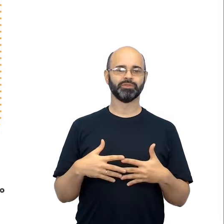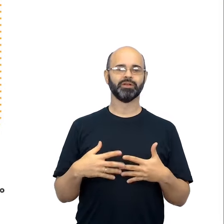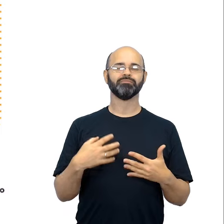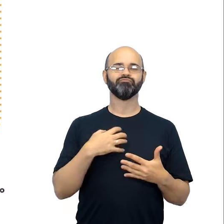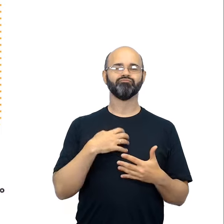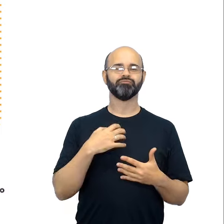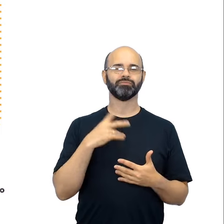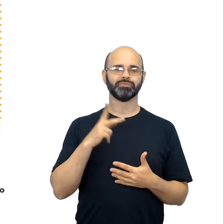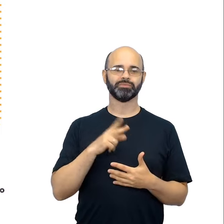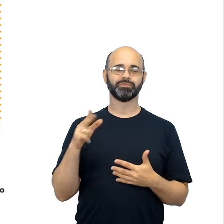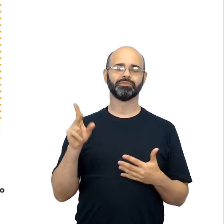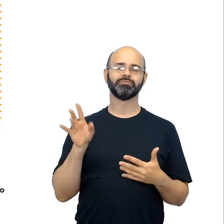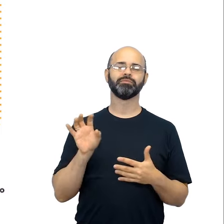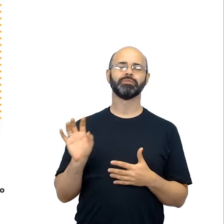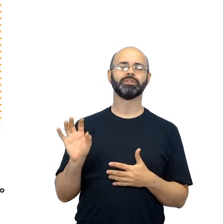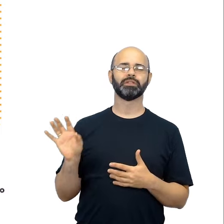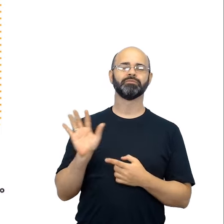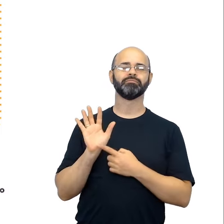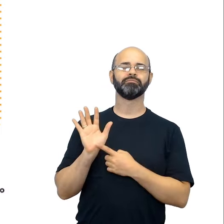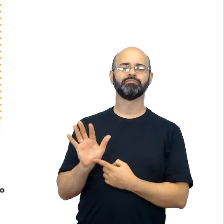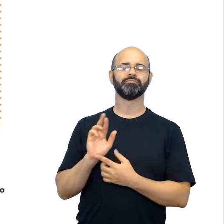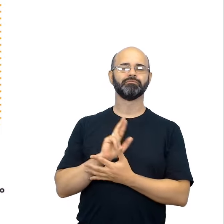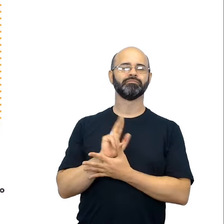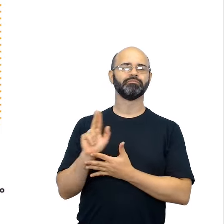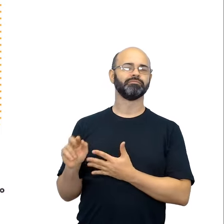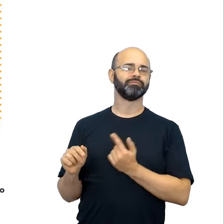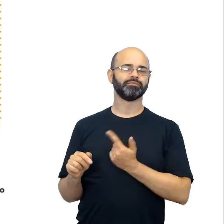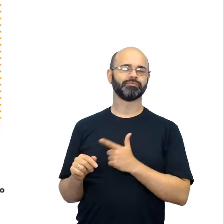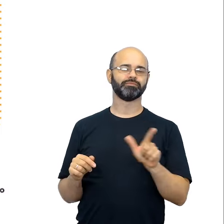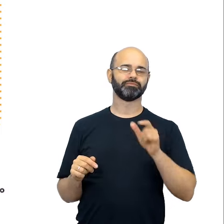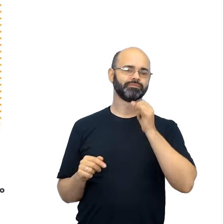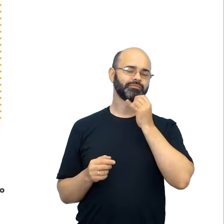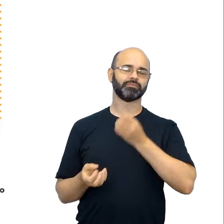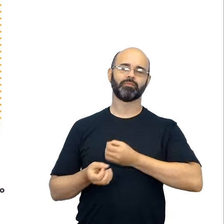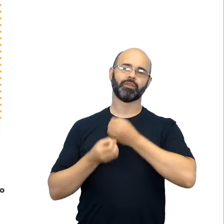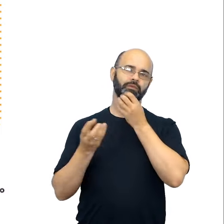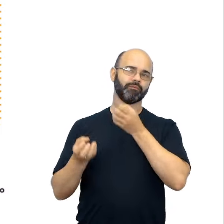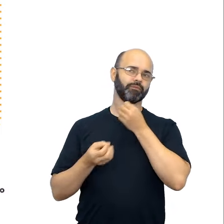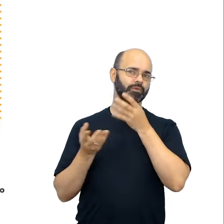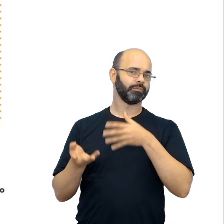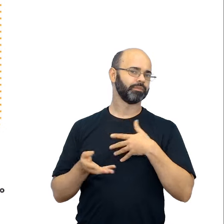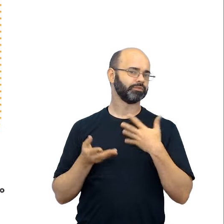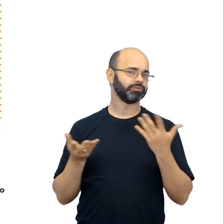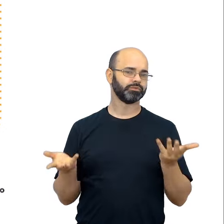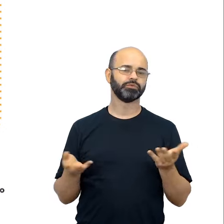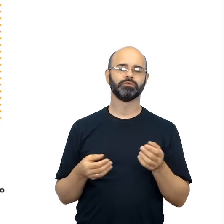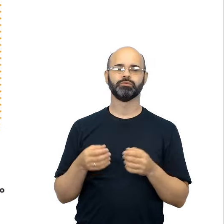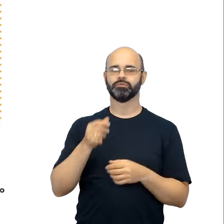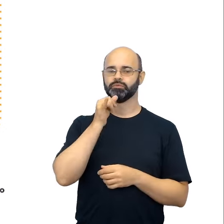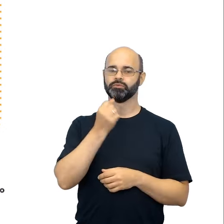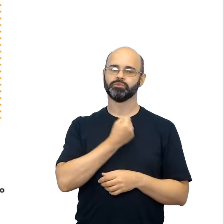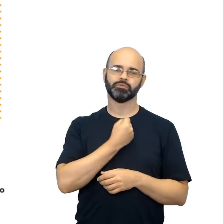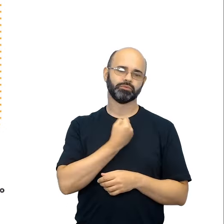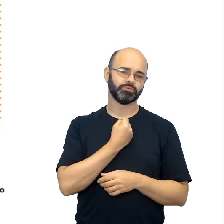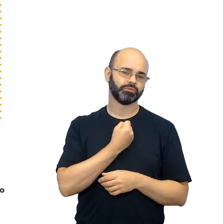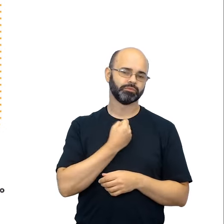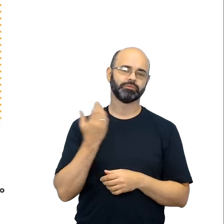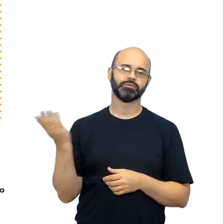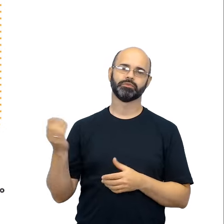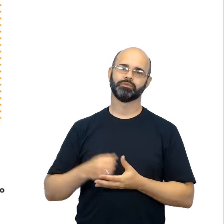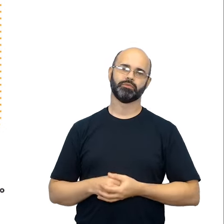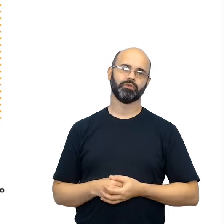diferente de apresentar as informações. Então, aqui nós temos, olha, informações que vêm em forma de números, não é? Que vêm em